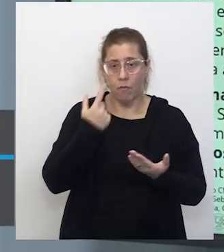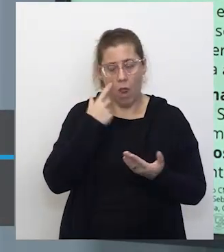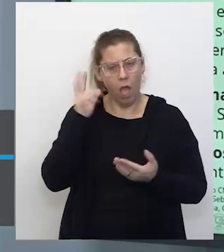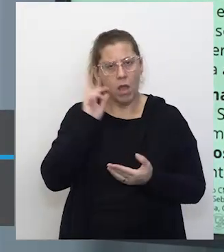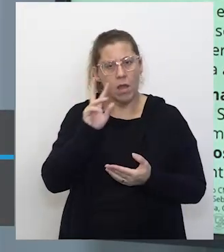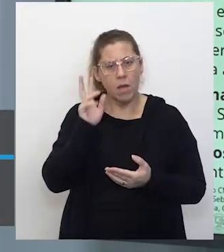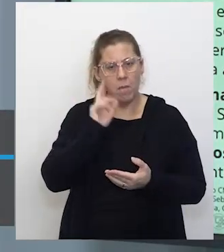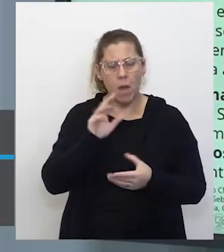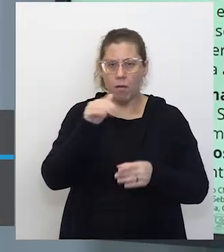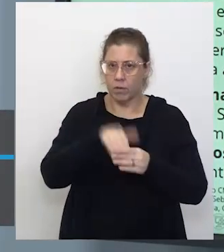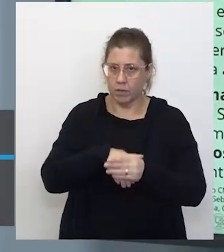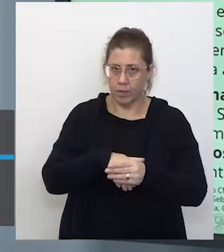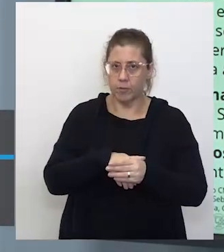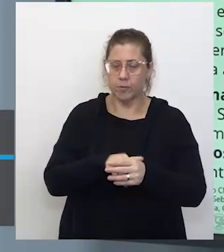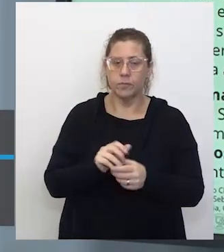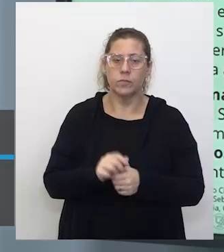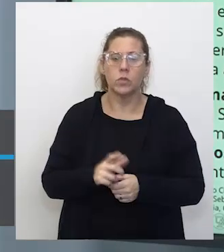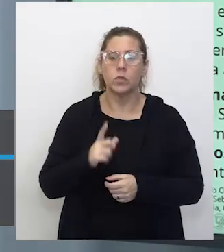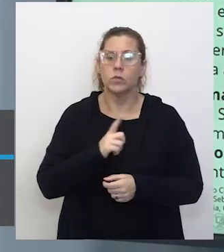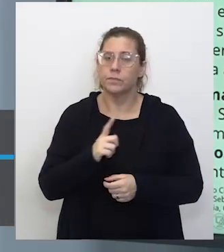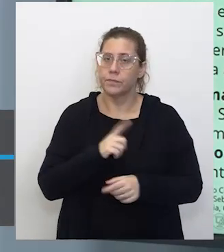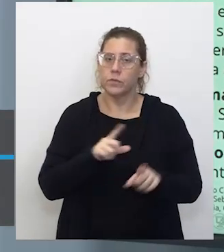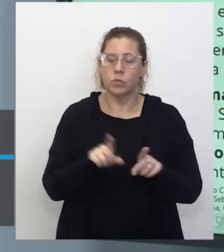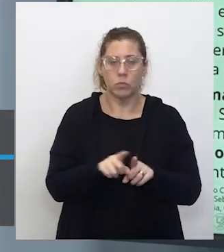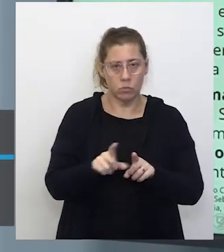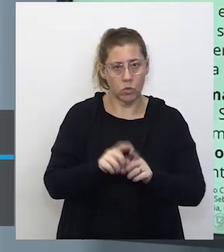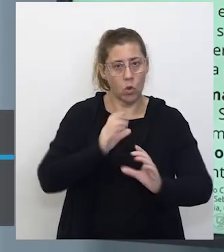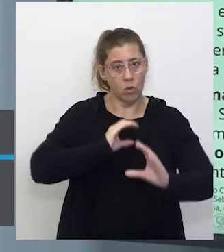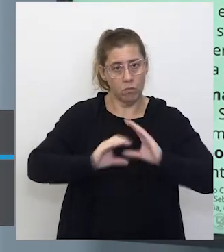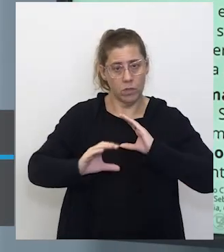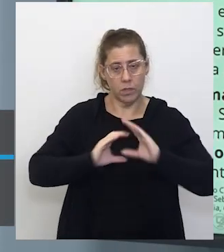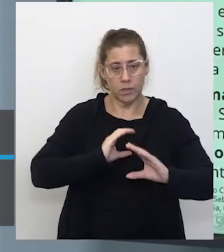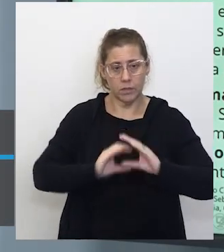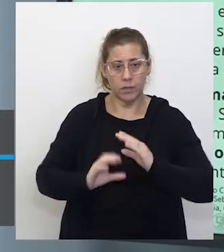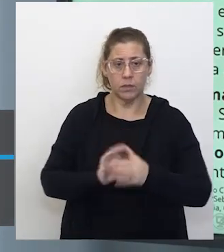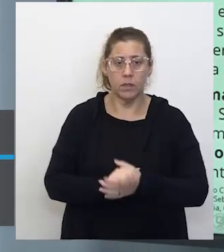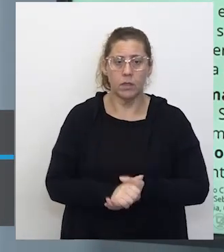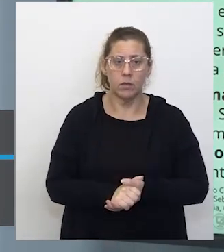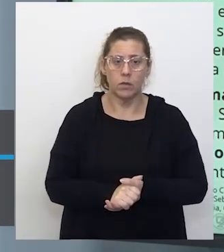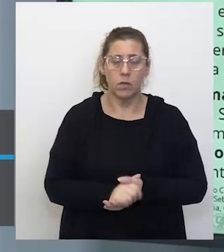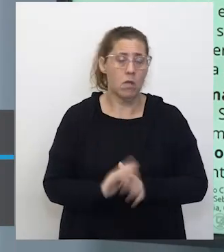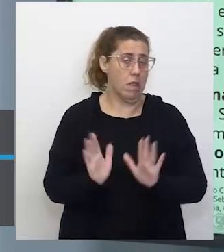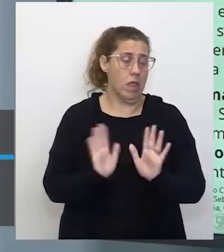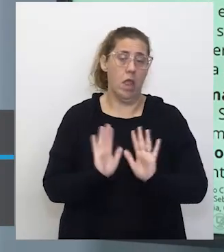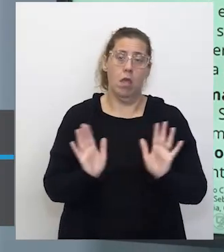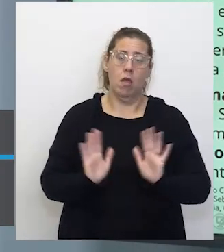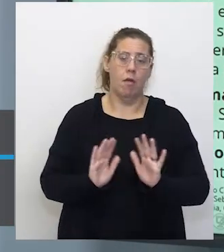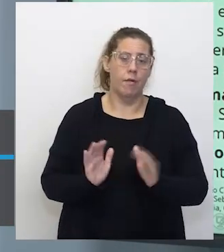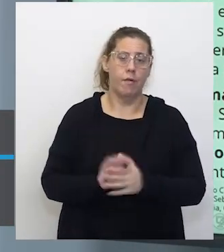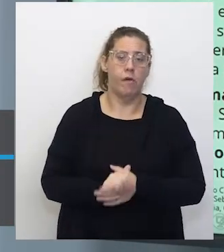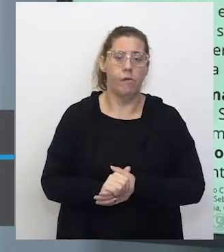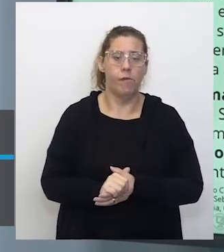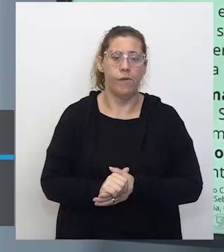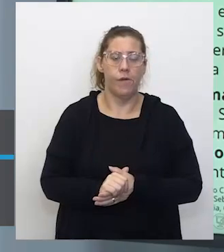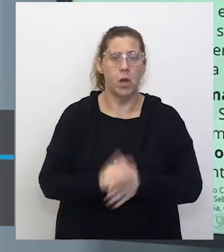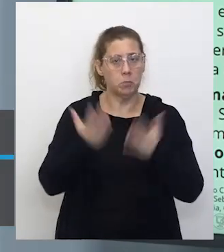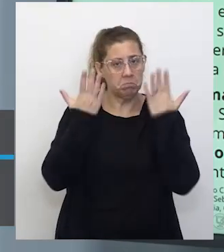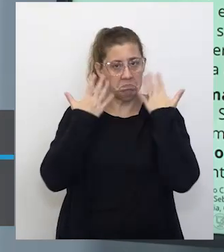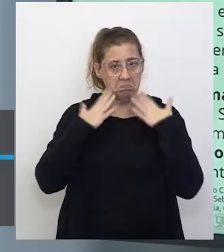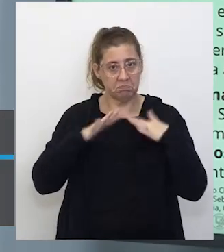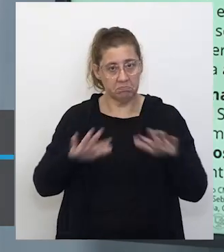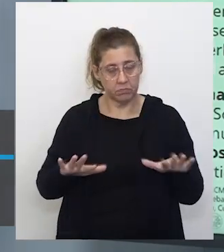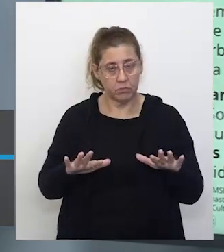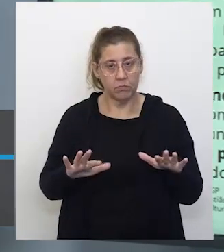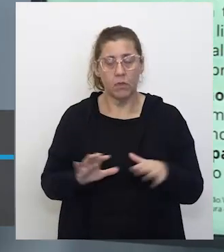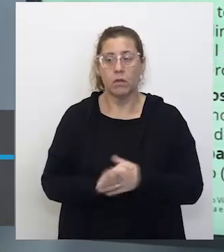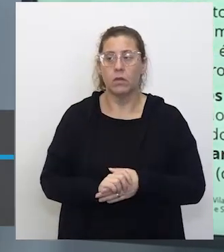lembrar que dentro dessa perspectiva, assim como os meios de comunicação não são naturais, né? Eles